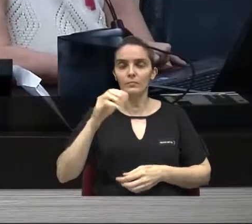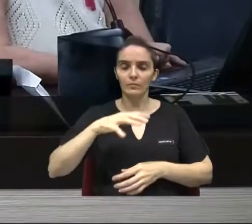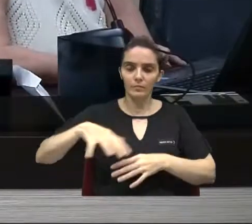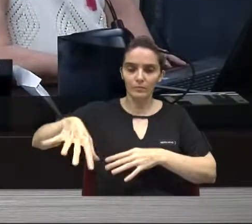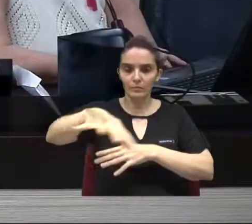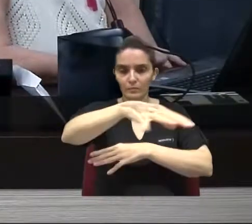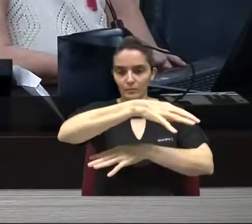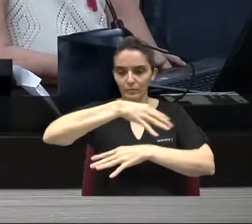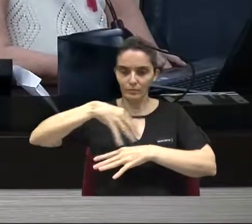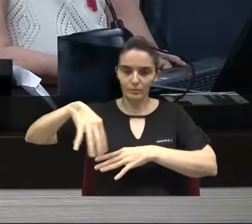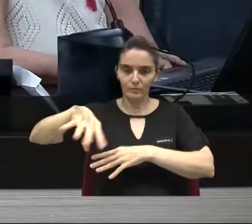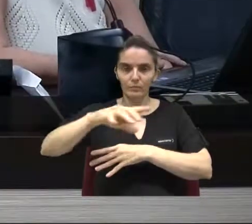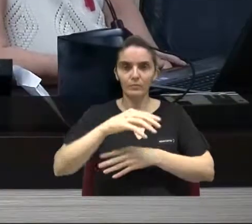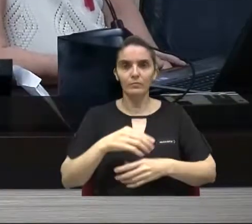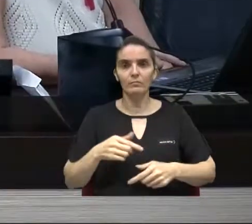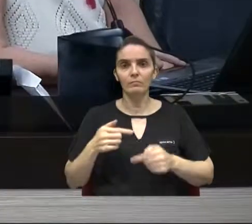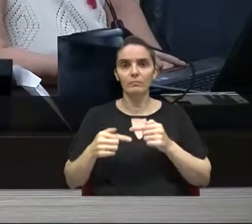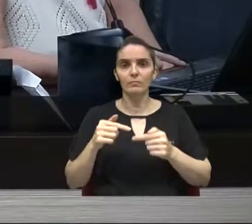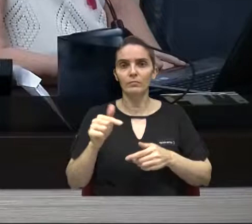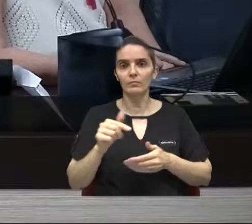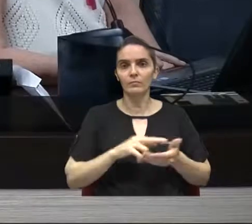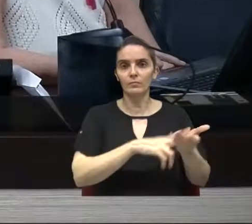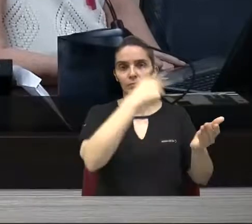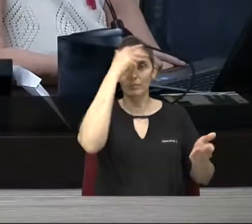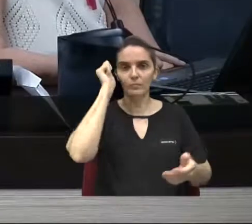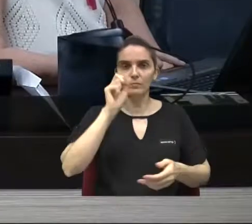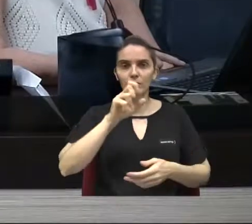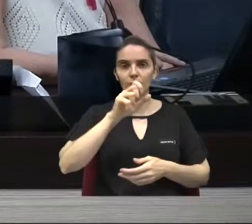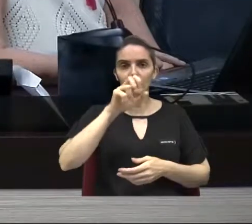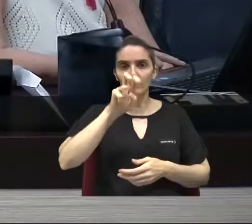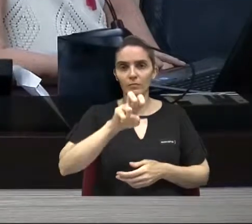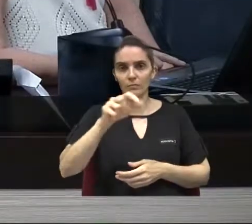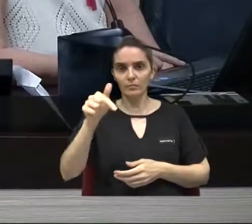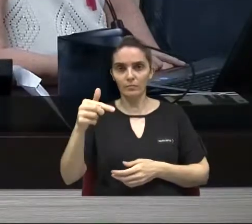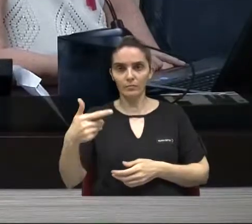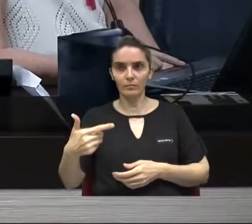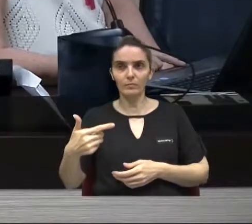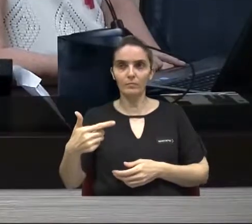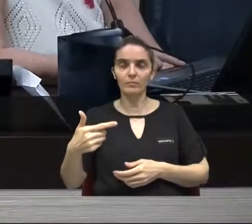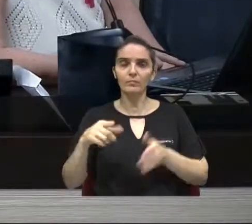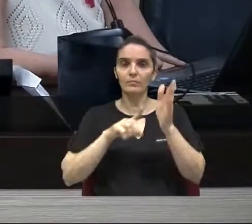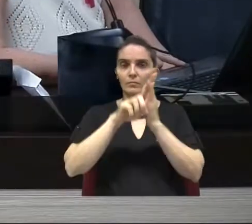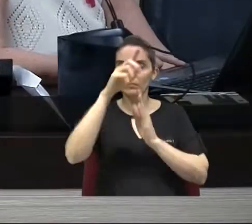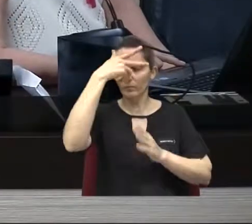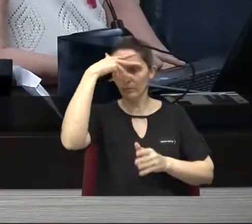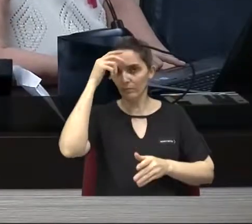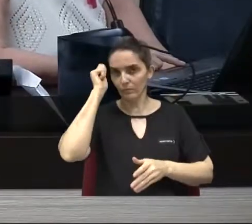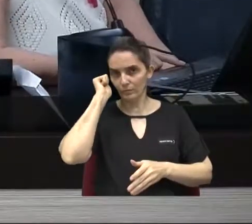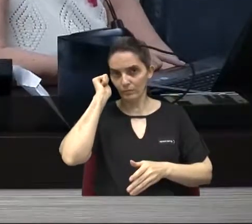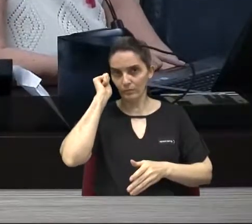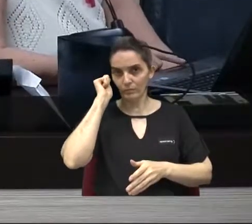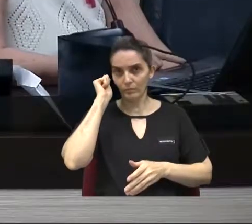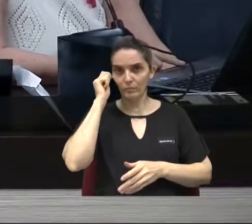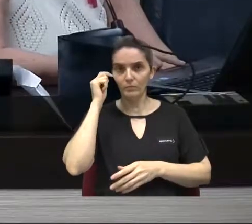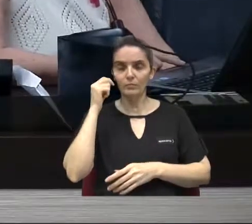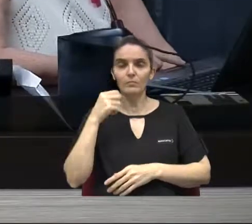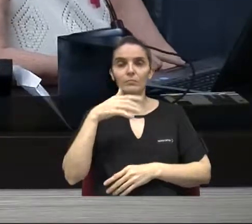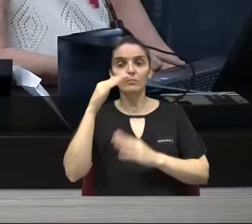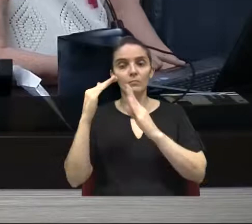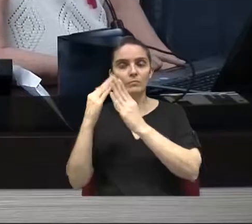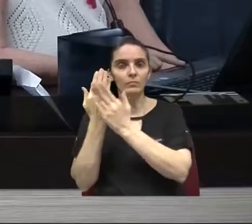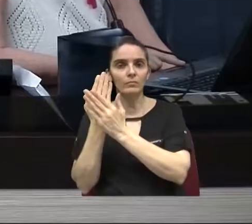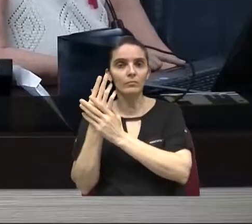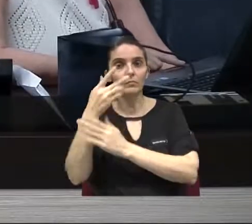discussão. Não havendo executivo. 572 requer informações ao Poder Executivo sobre os monitores escolares